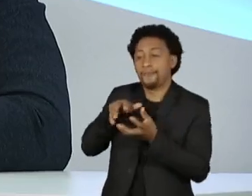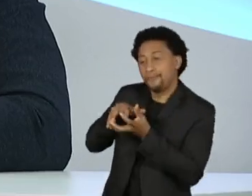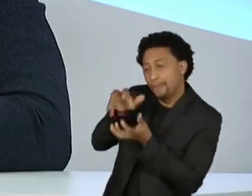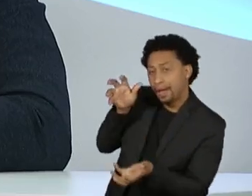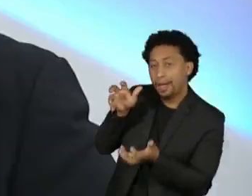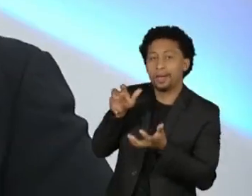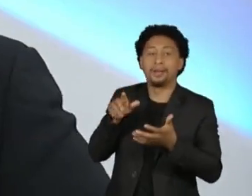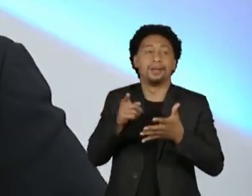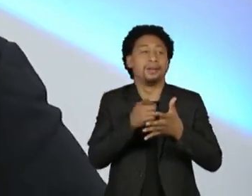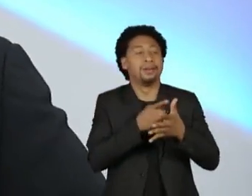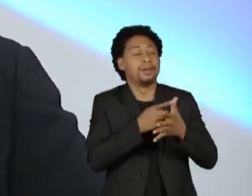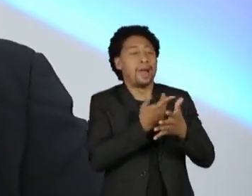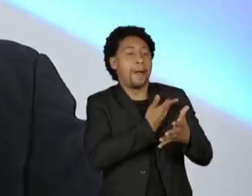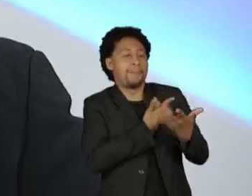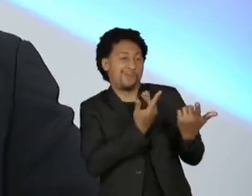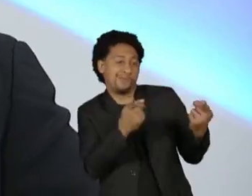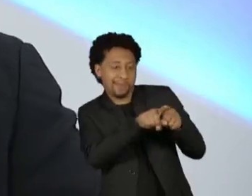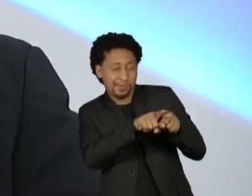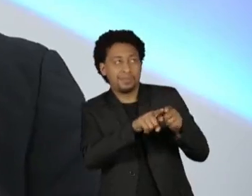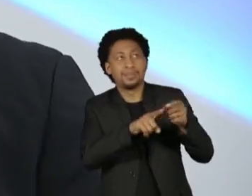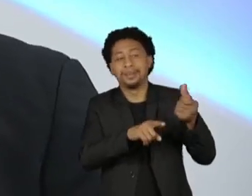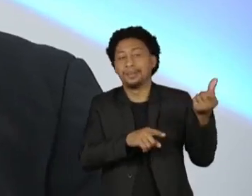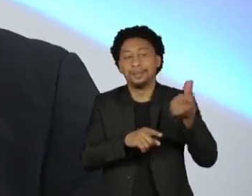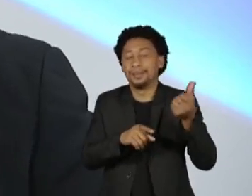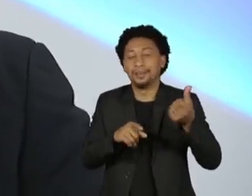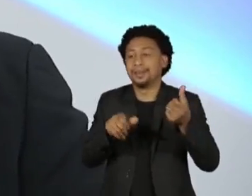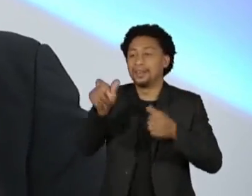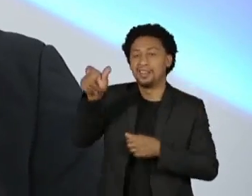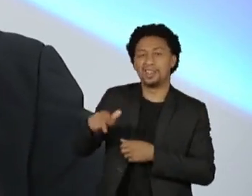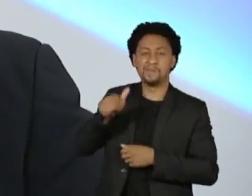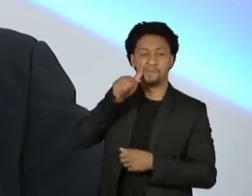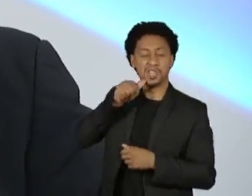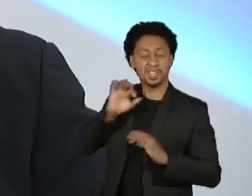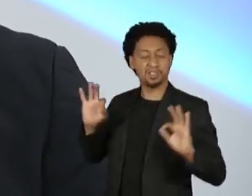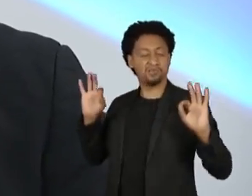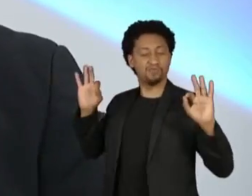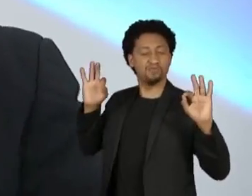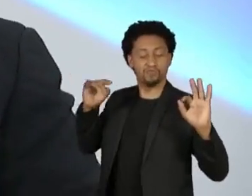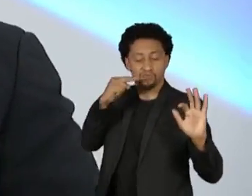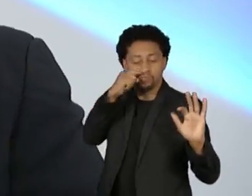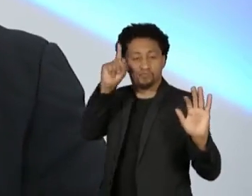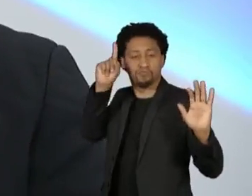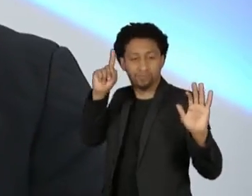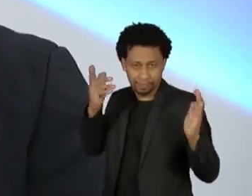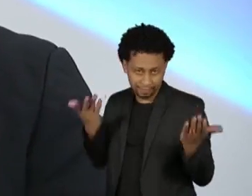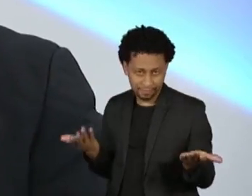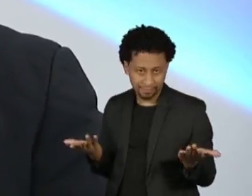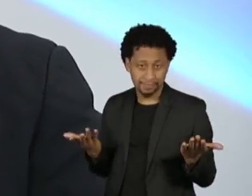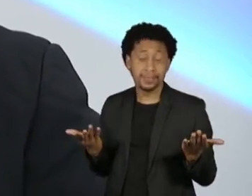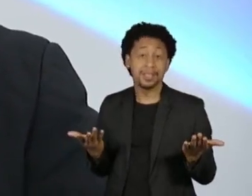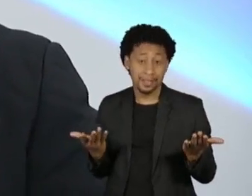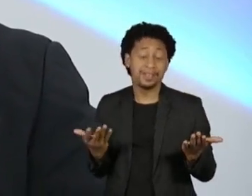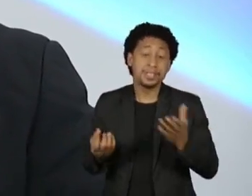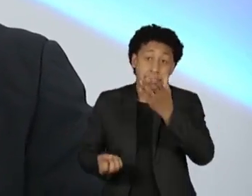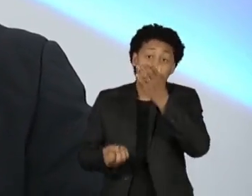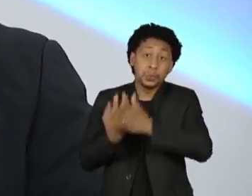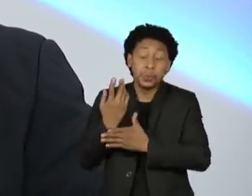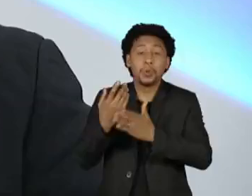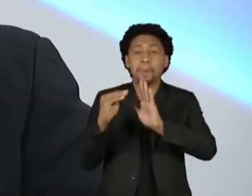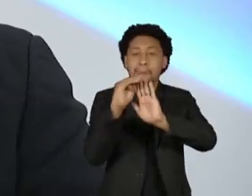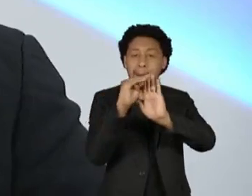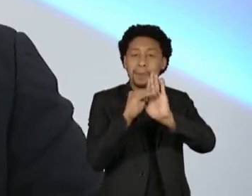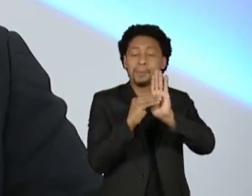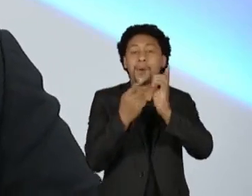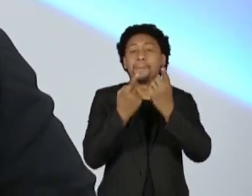burguesinha então tanto é que era uma trilogia acabou que não aconteceu porque a gente fez um um DVD é